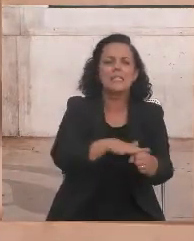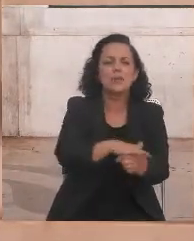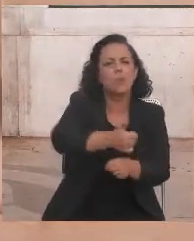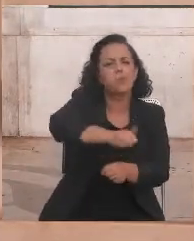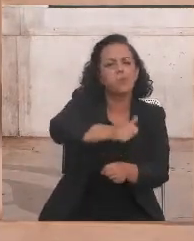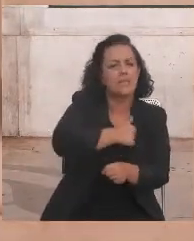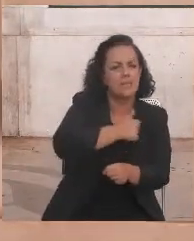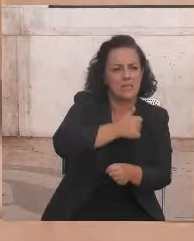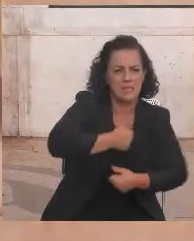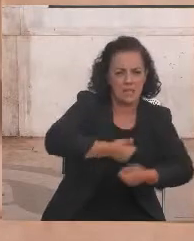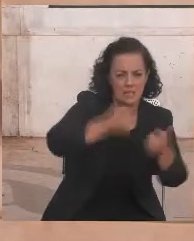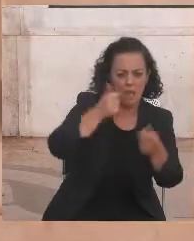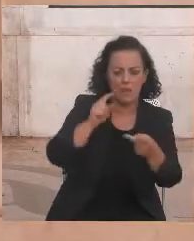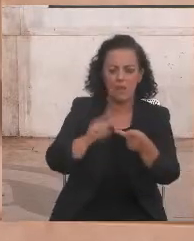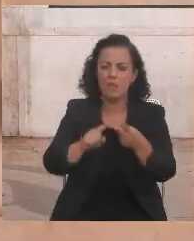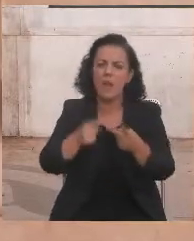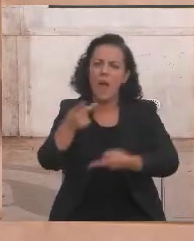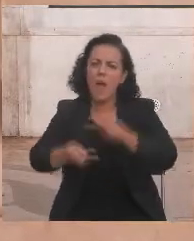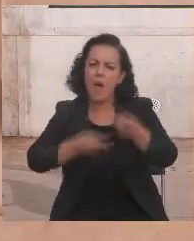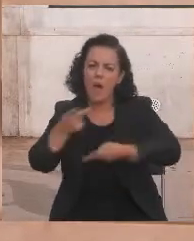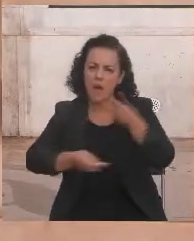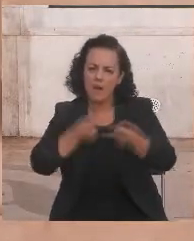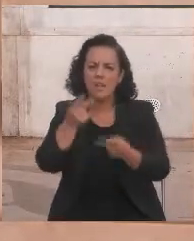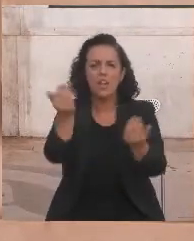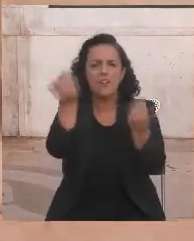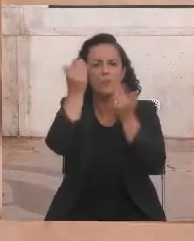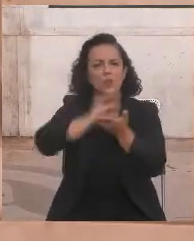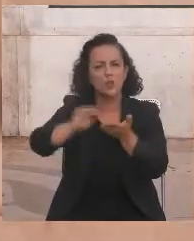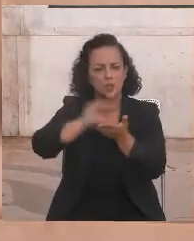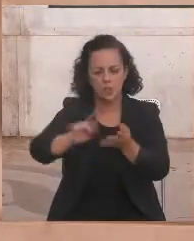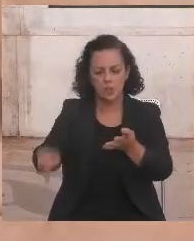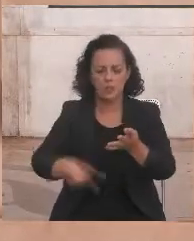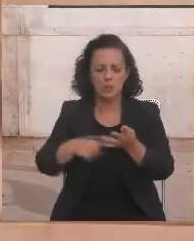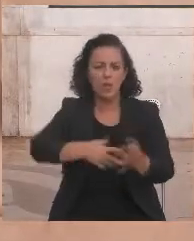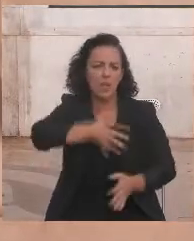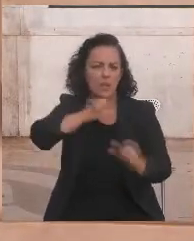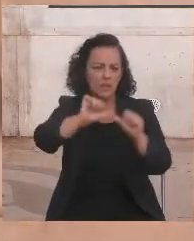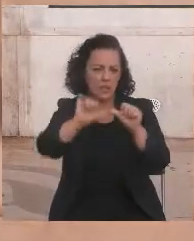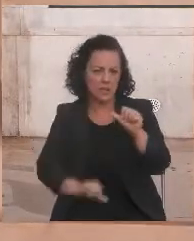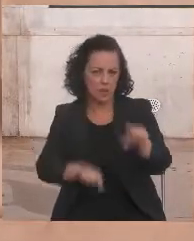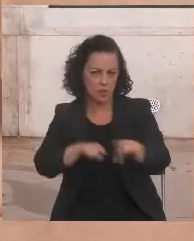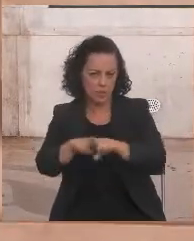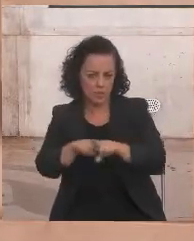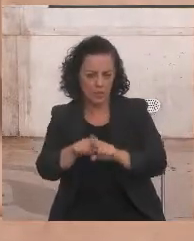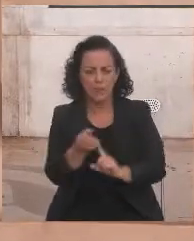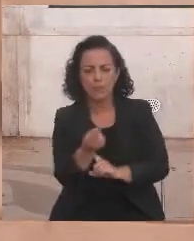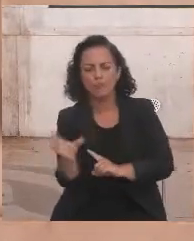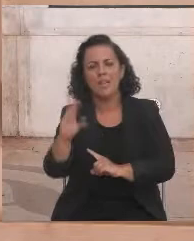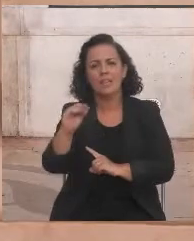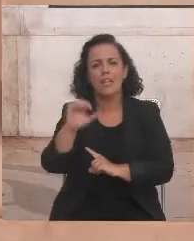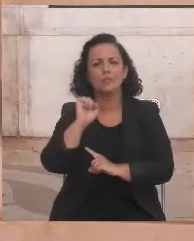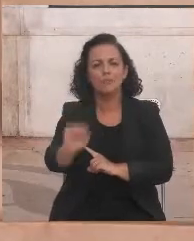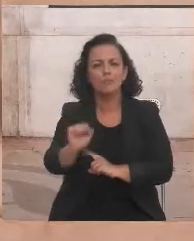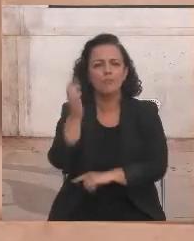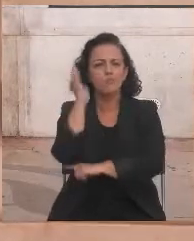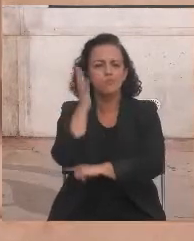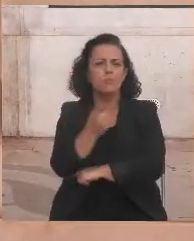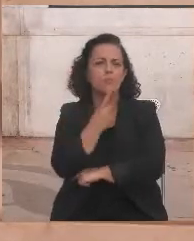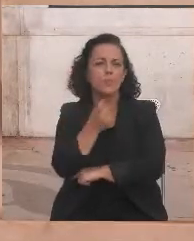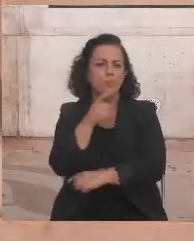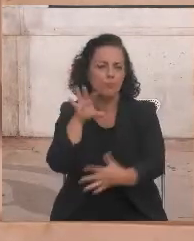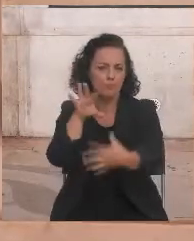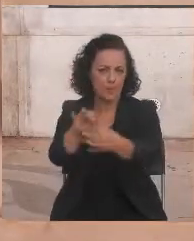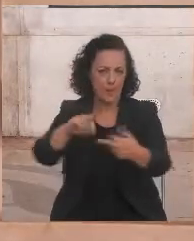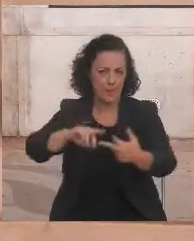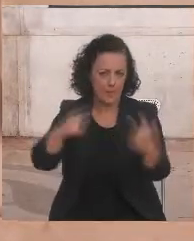informação escrita do Presidente da Câmara, 18 referentes a declarações políticas e 10 a sessões de perguntas à Câmara.